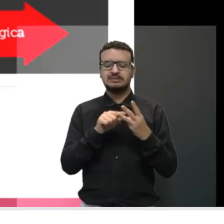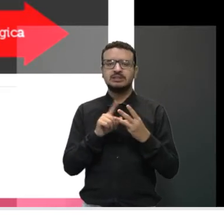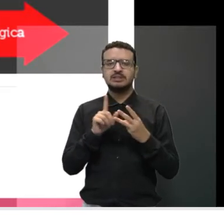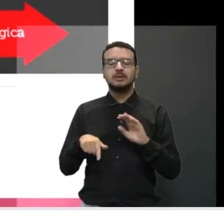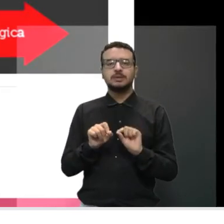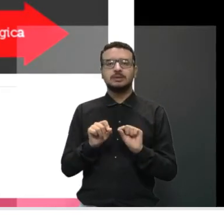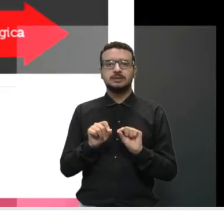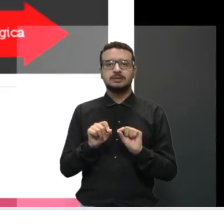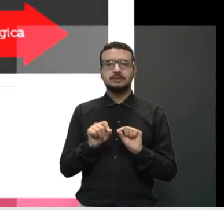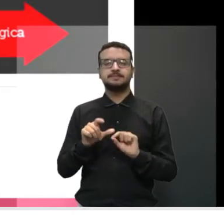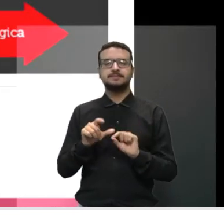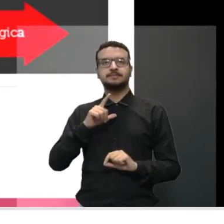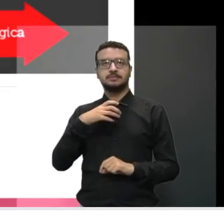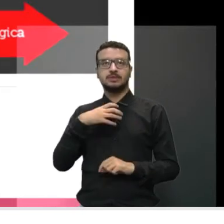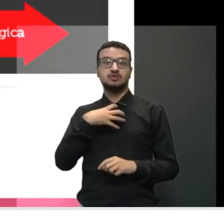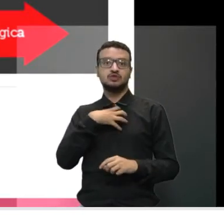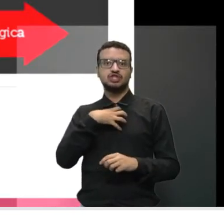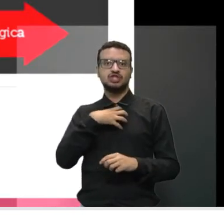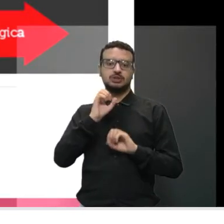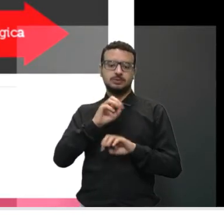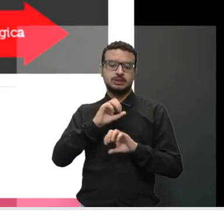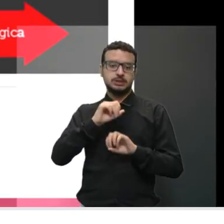A clínico-patológica ou a